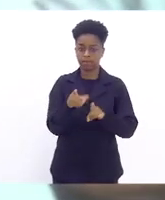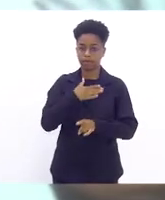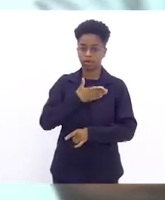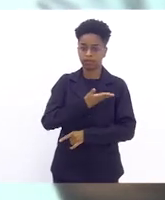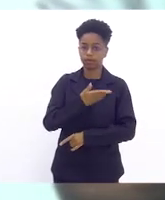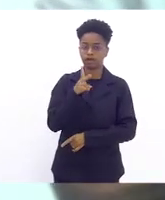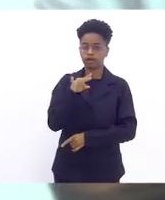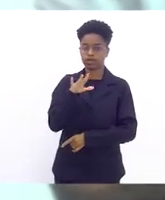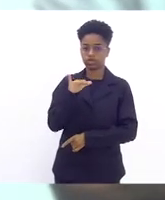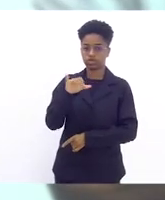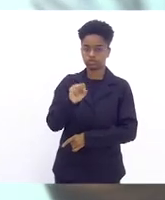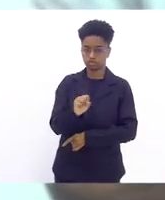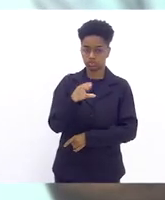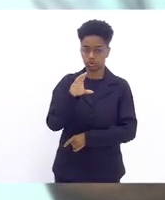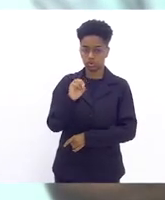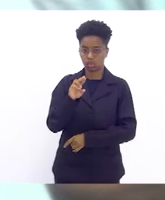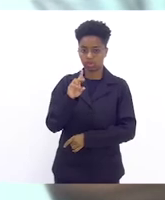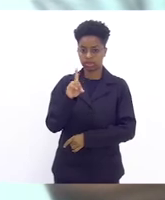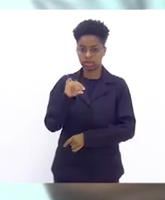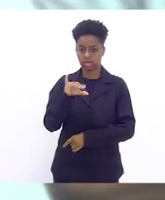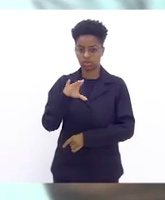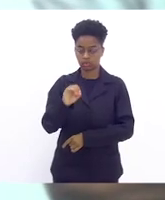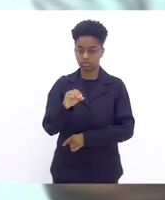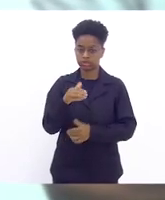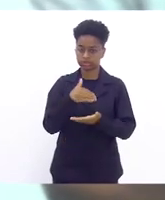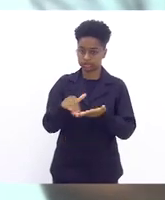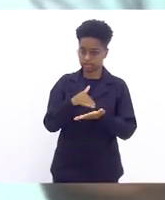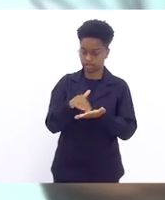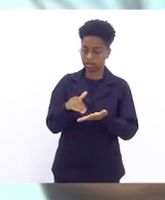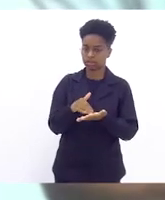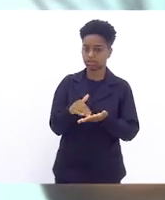Cordeiro grande secretário